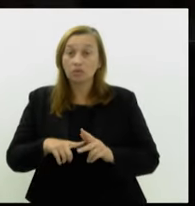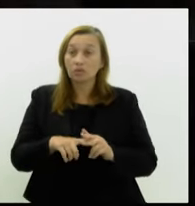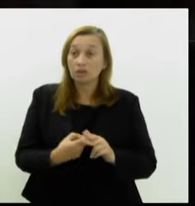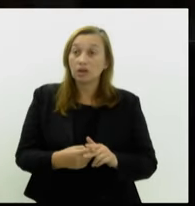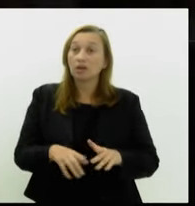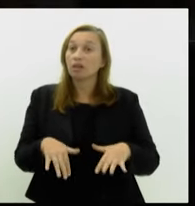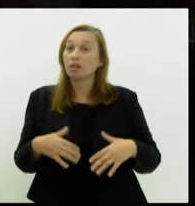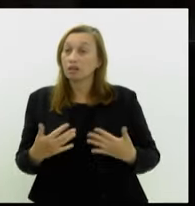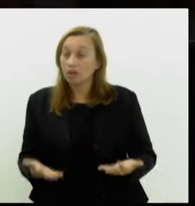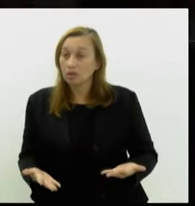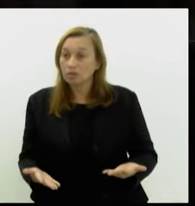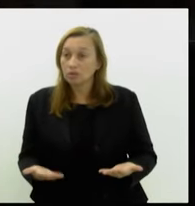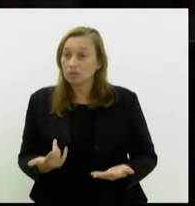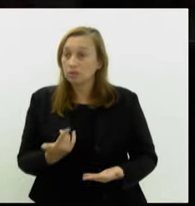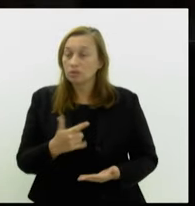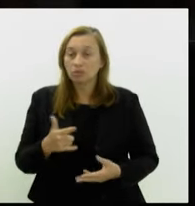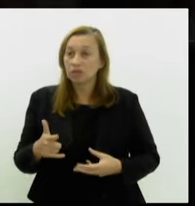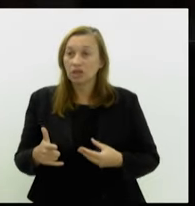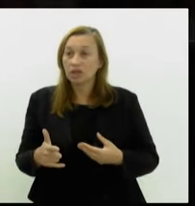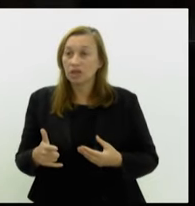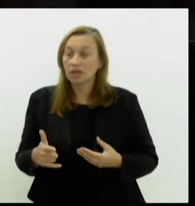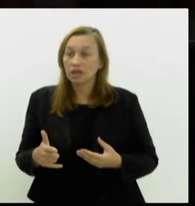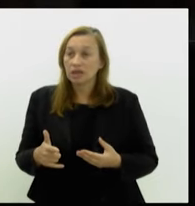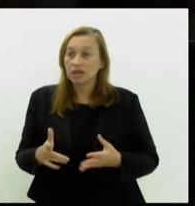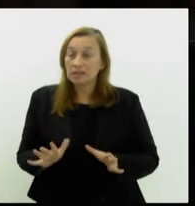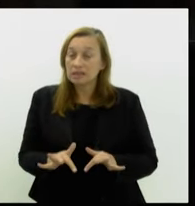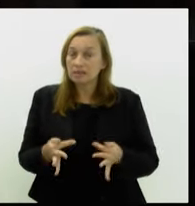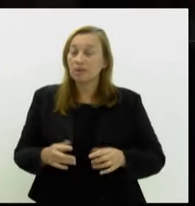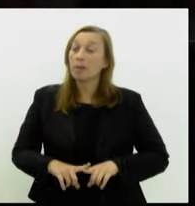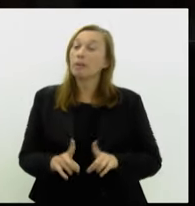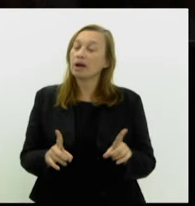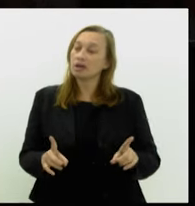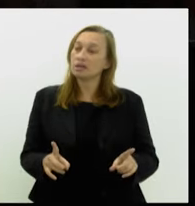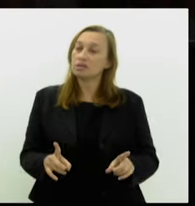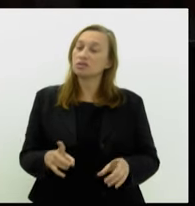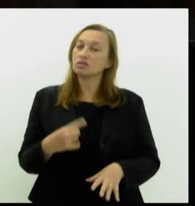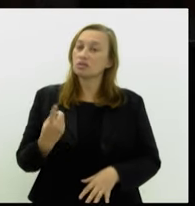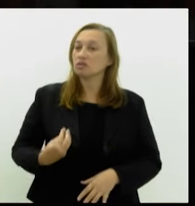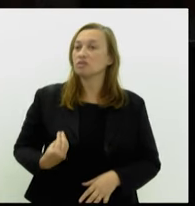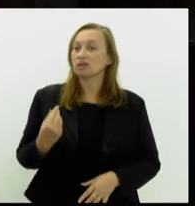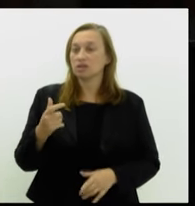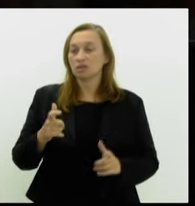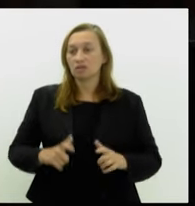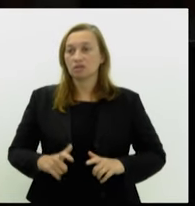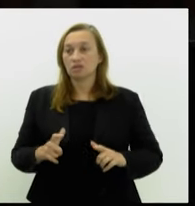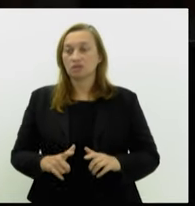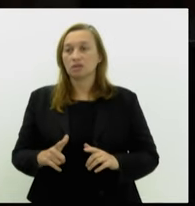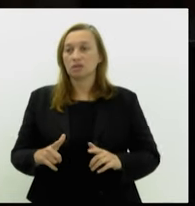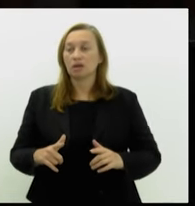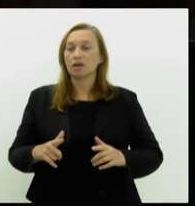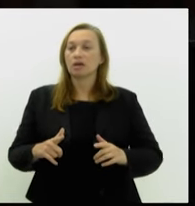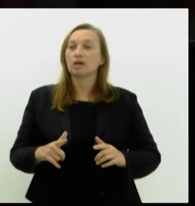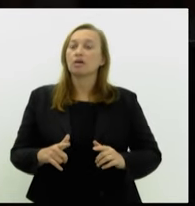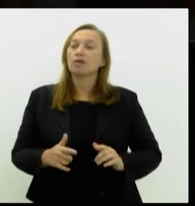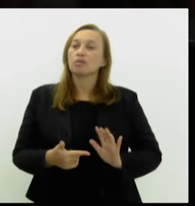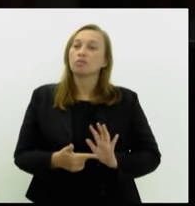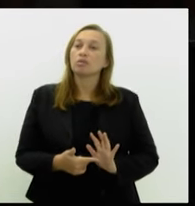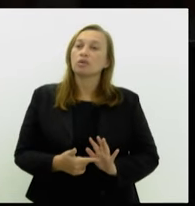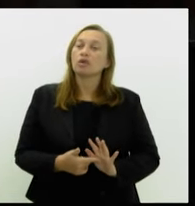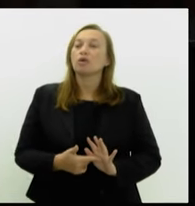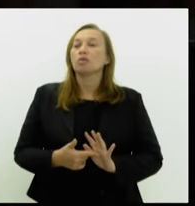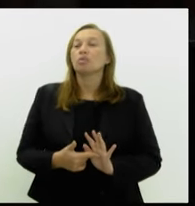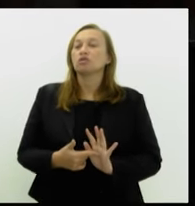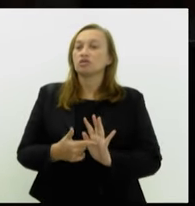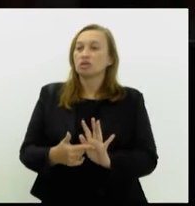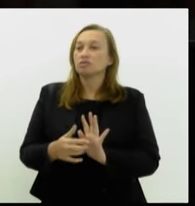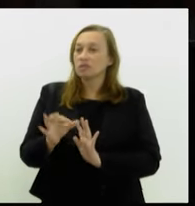ou seja, não tem caminho simples, mas a gente está aqui, assim mesmo, apresentando ações concretas para o governador do